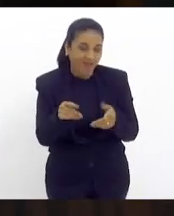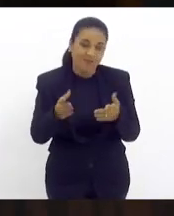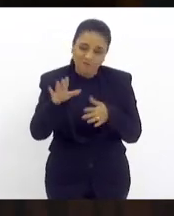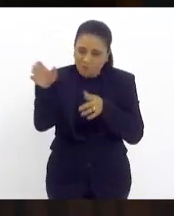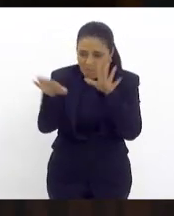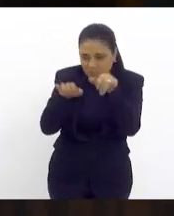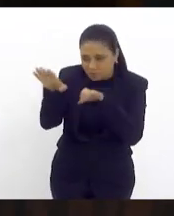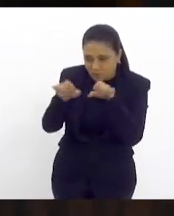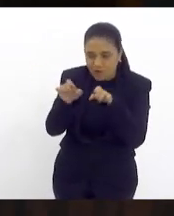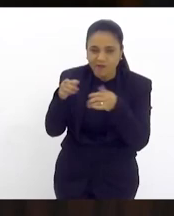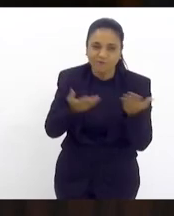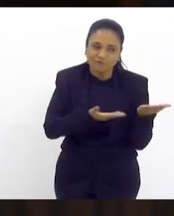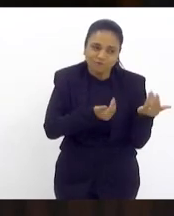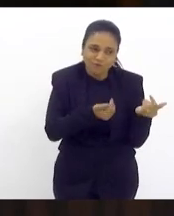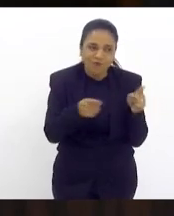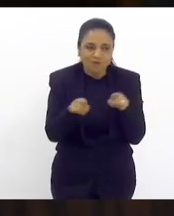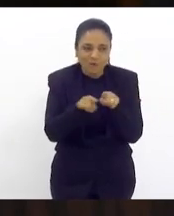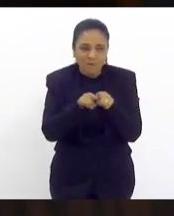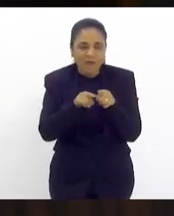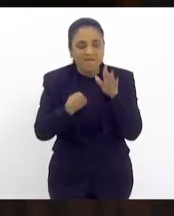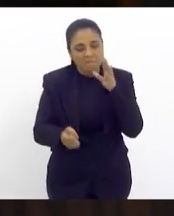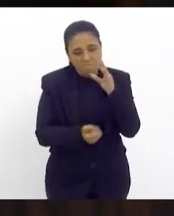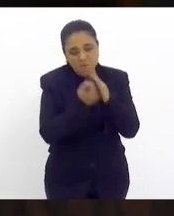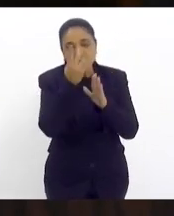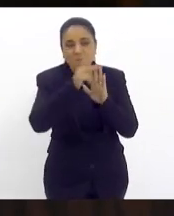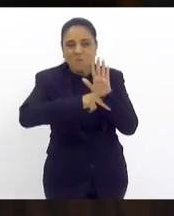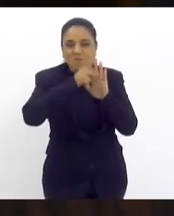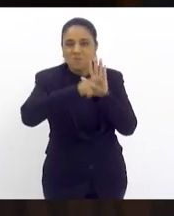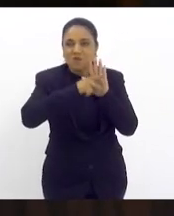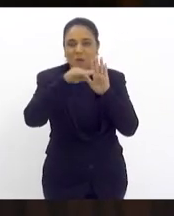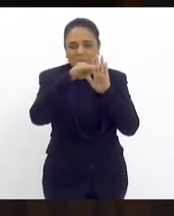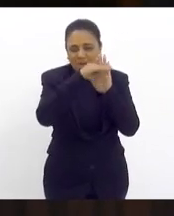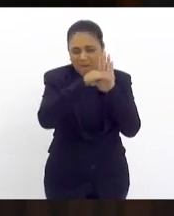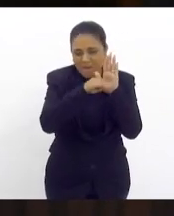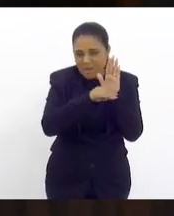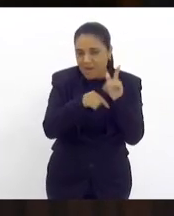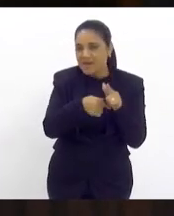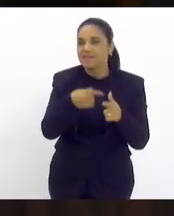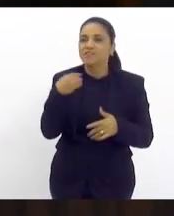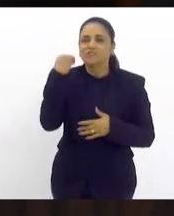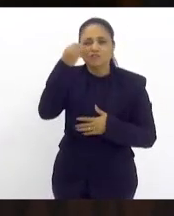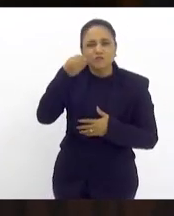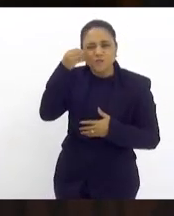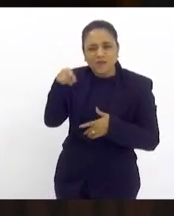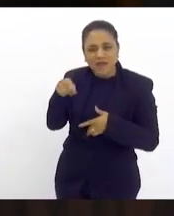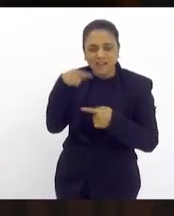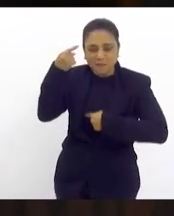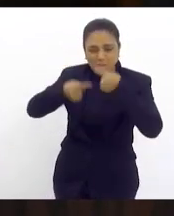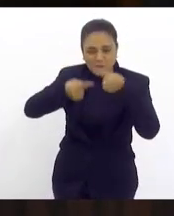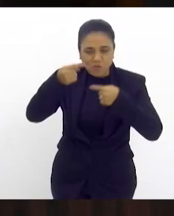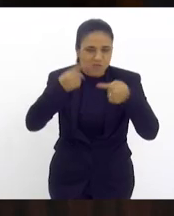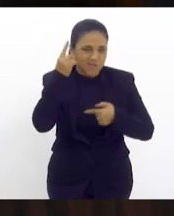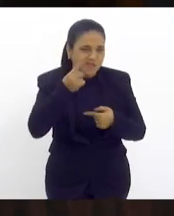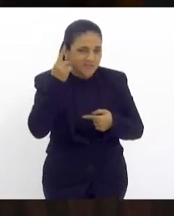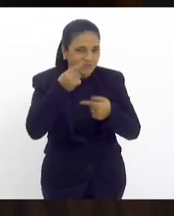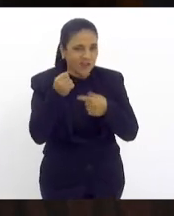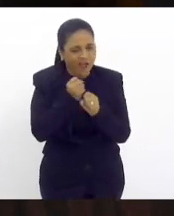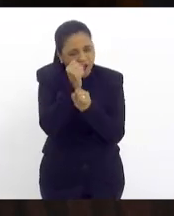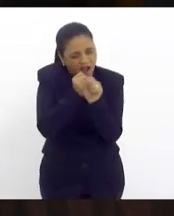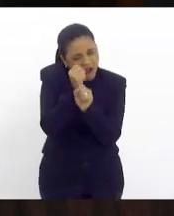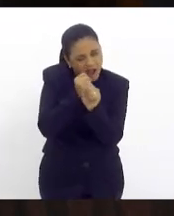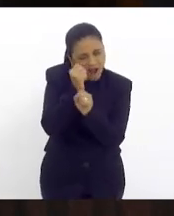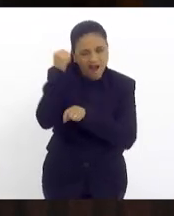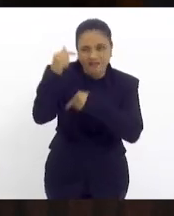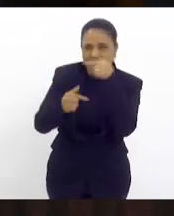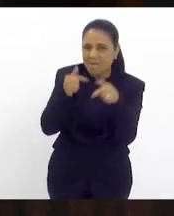e vamos botar esse projeto Eu acho que o senhor concorda pela sua experiência de política de anos trabalhado que eu